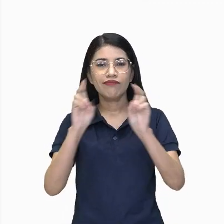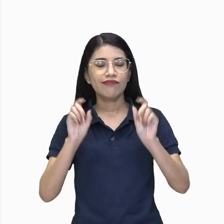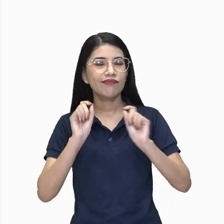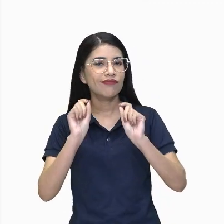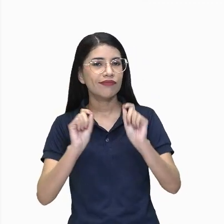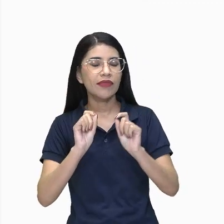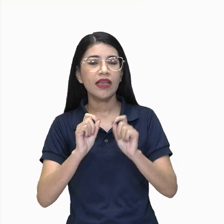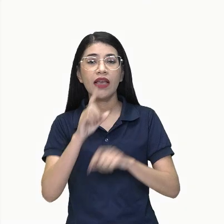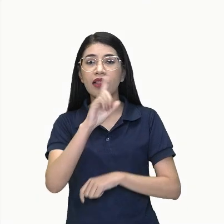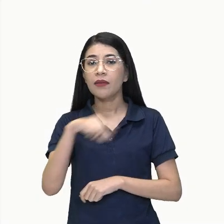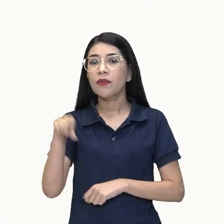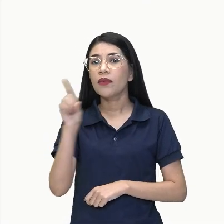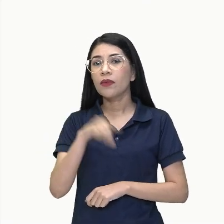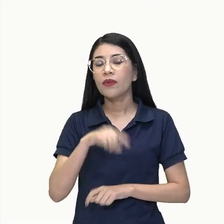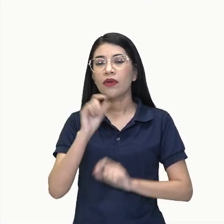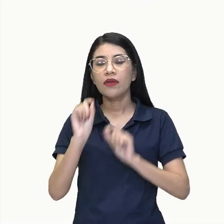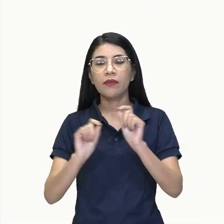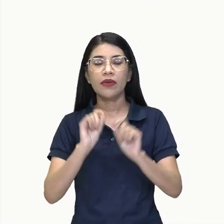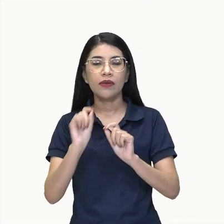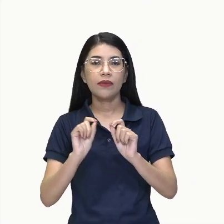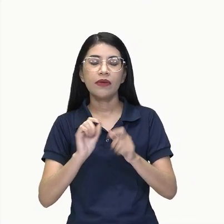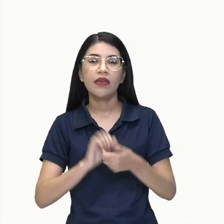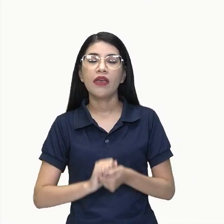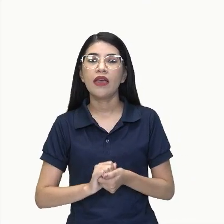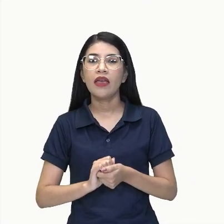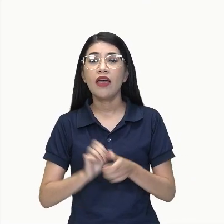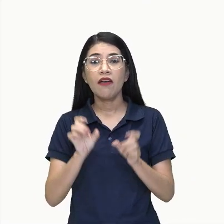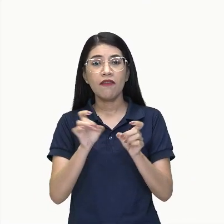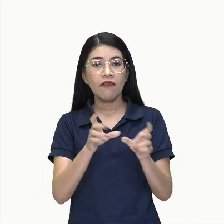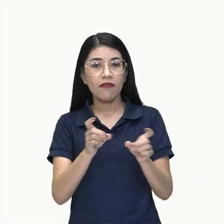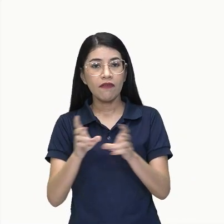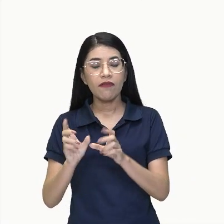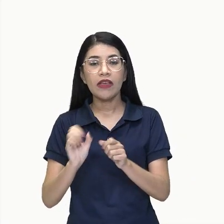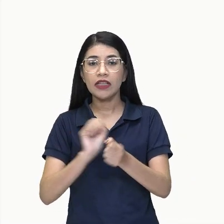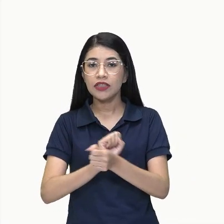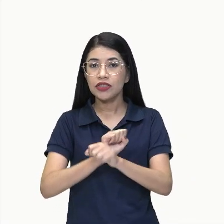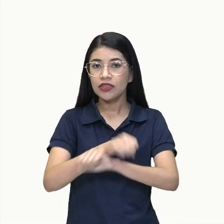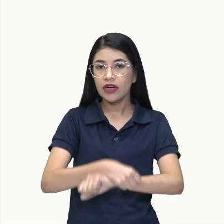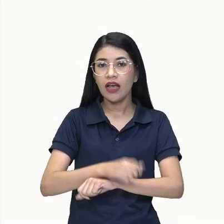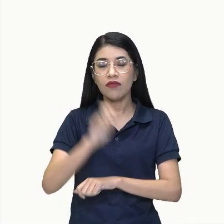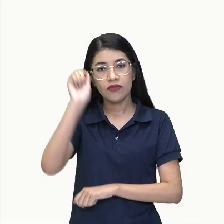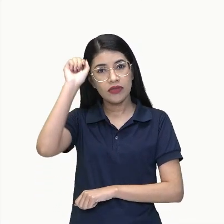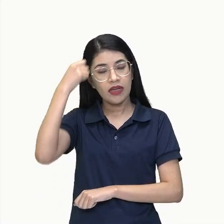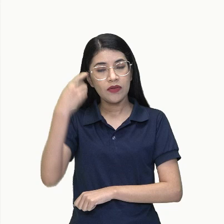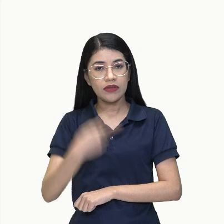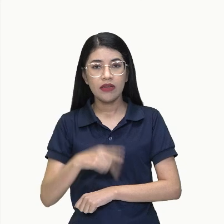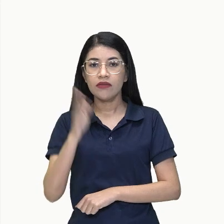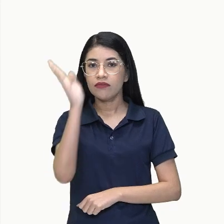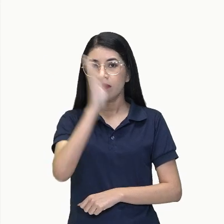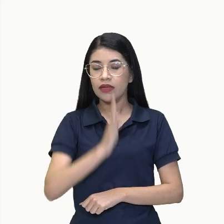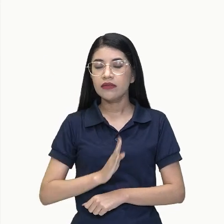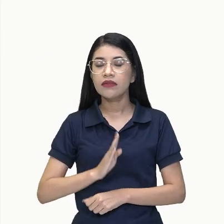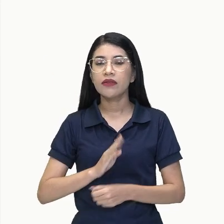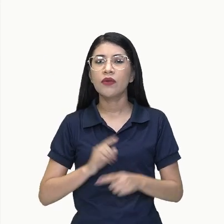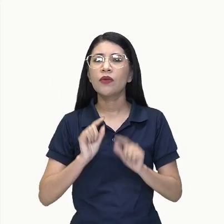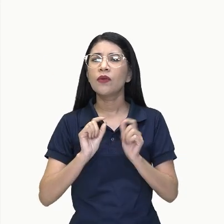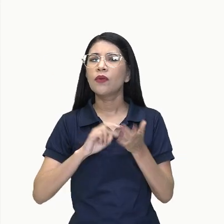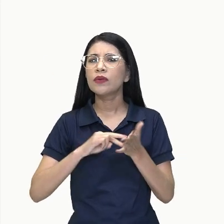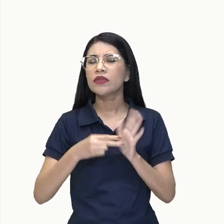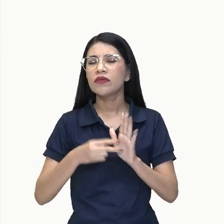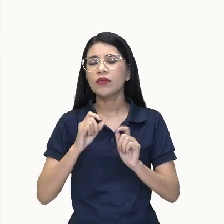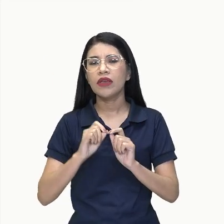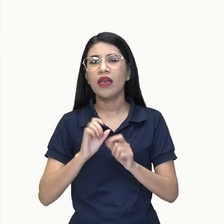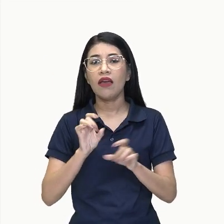da proibição do tráfico negreiro aqui nas terras brasileiras. O que era o tráfico